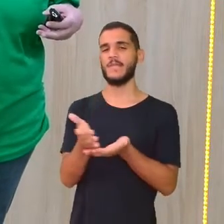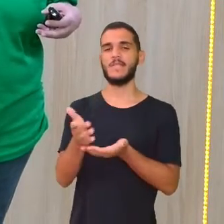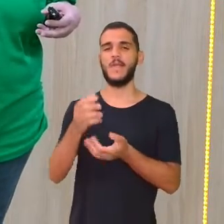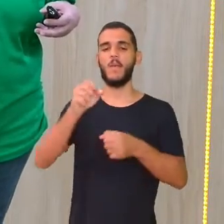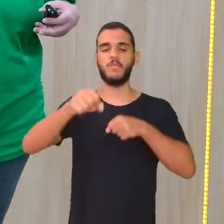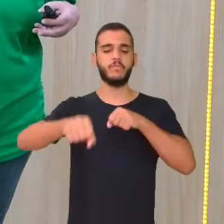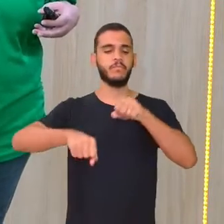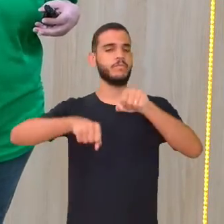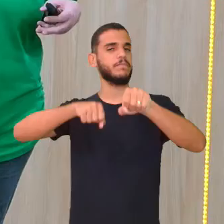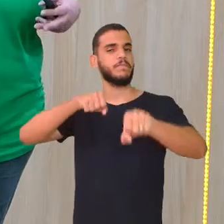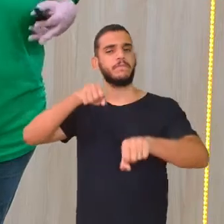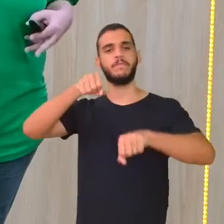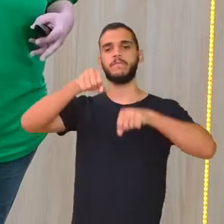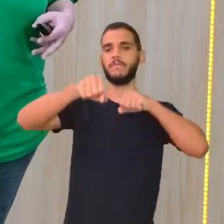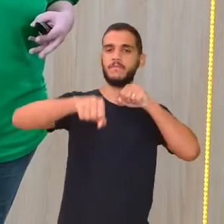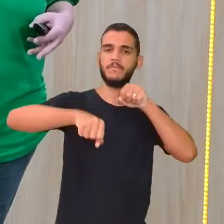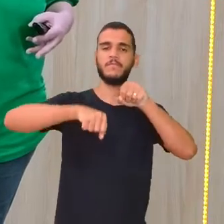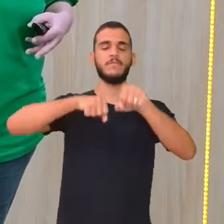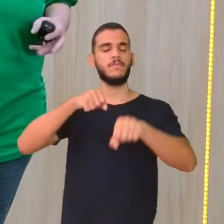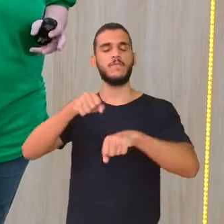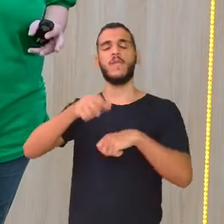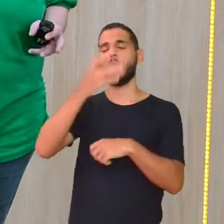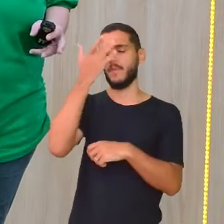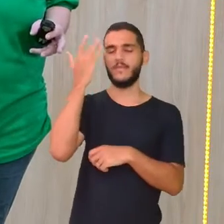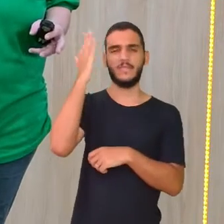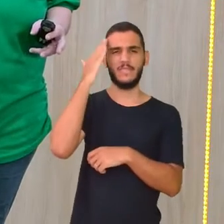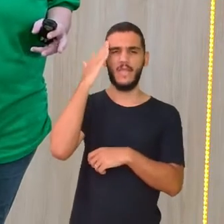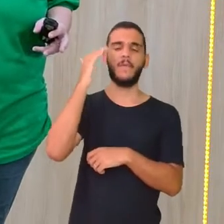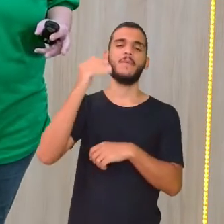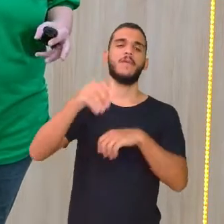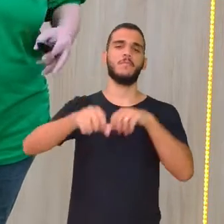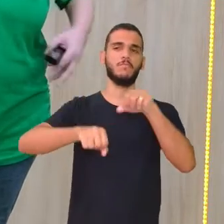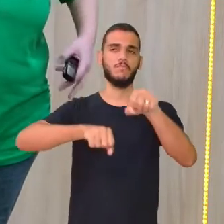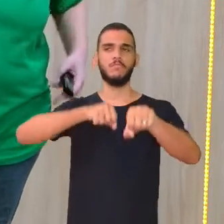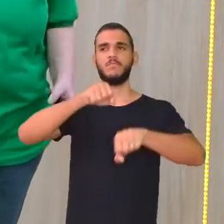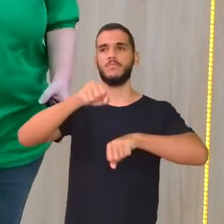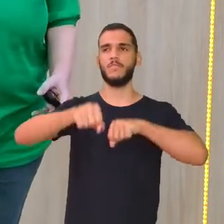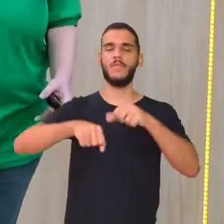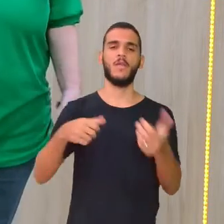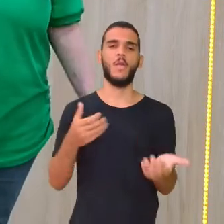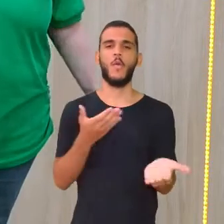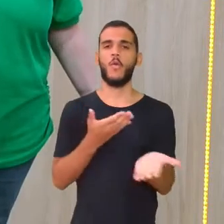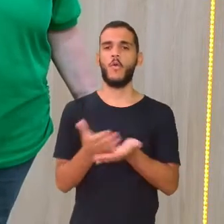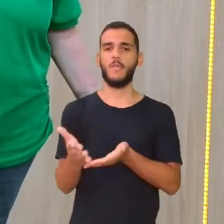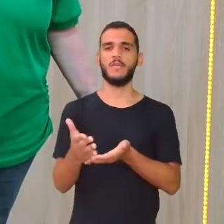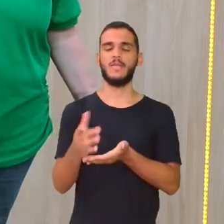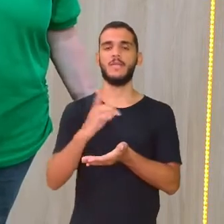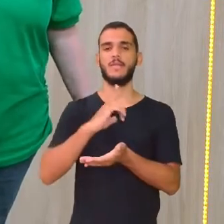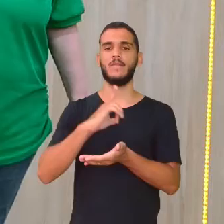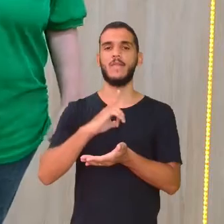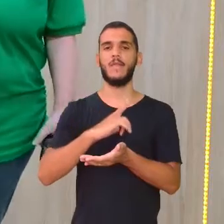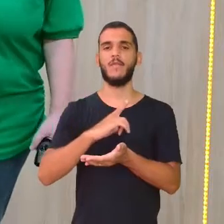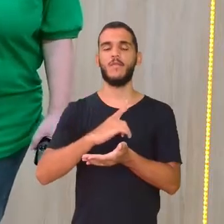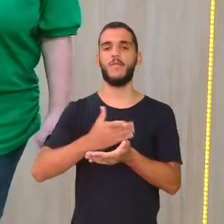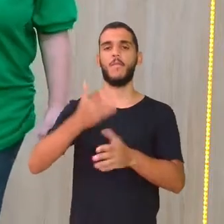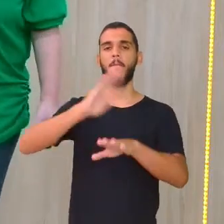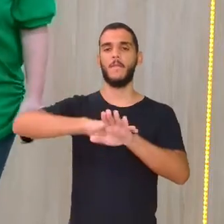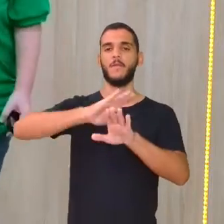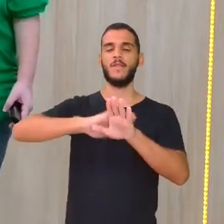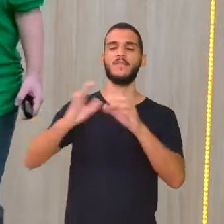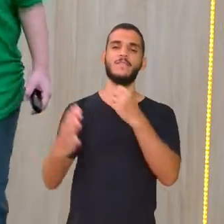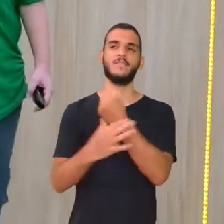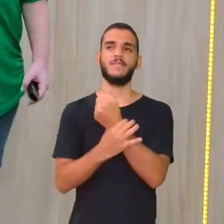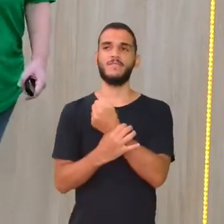andar de bicicleta, aqueles que sabem andar de bicicleta, se já começaram sem rodinha ou com rodinha. Aqui eu tô